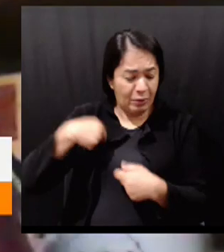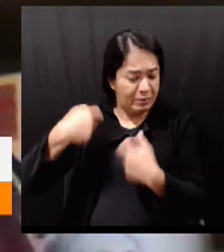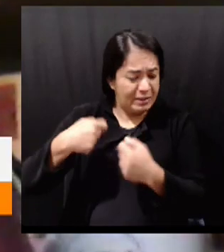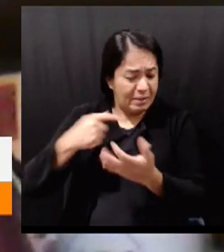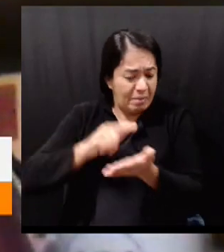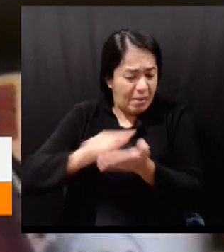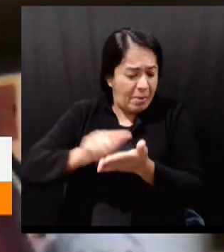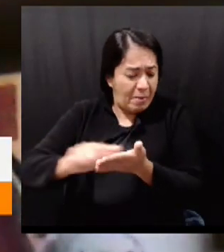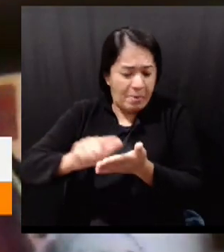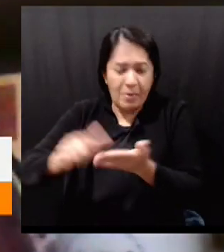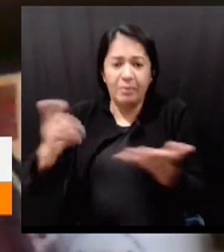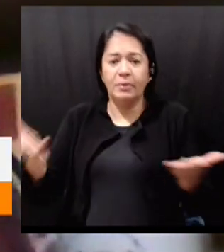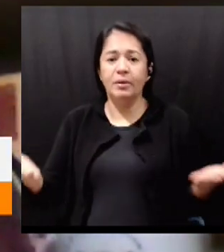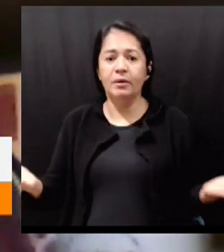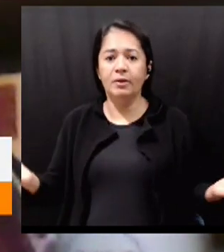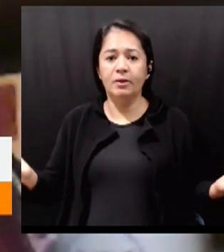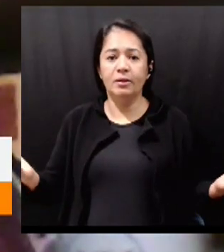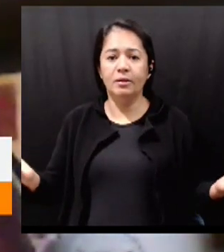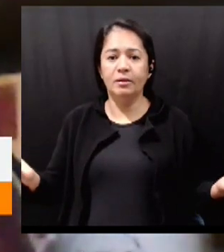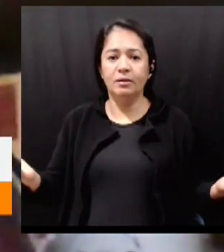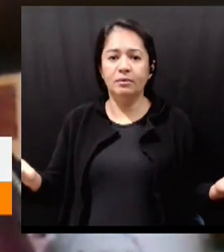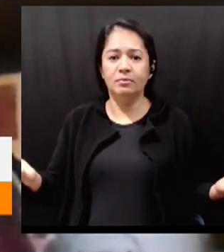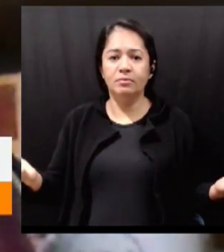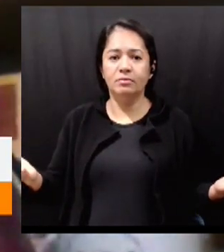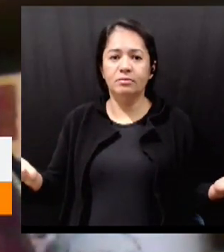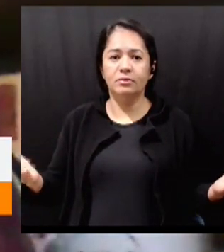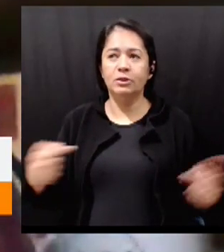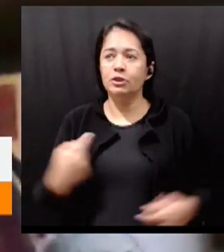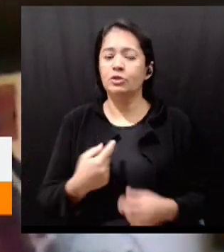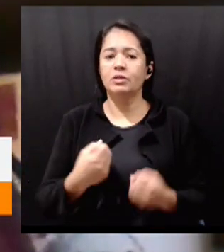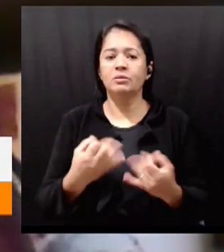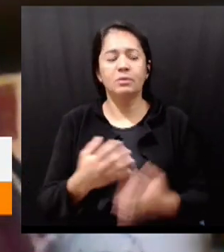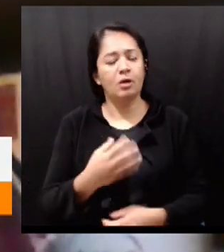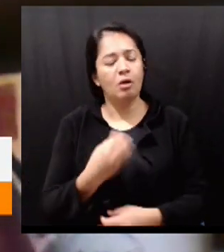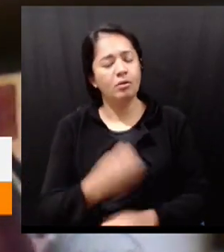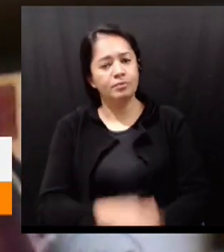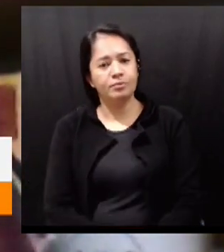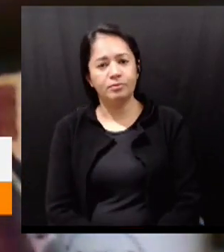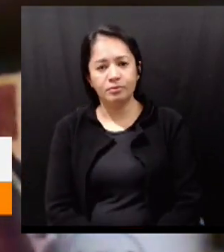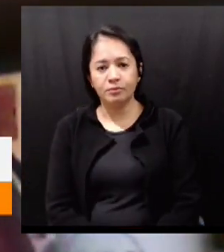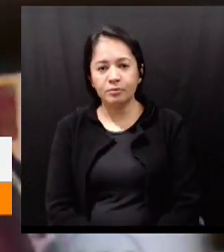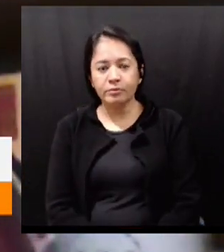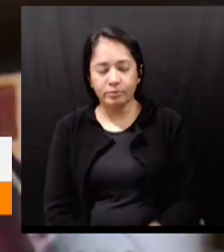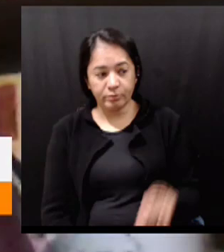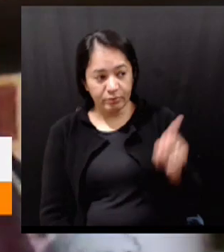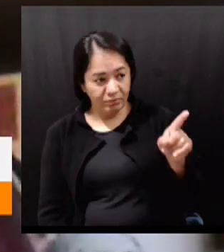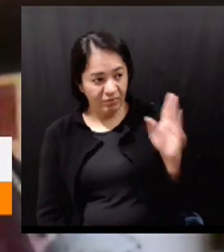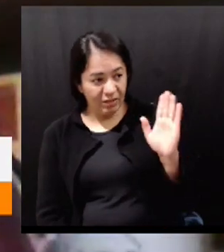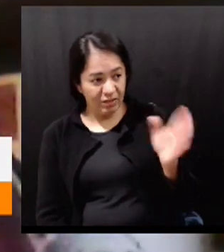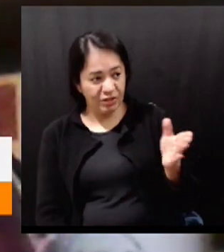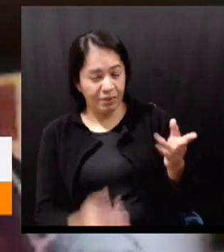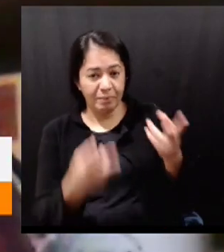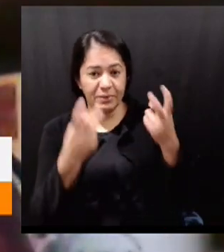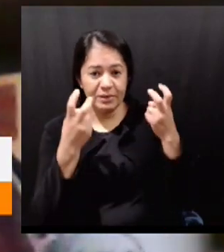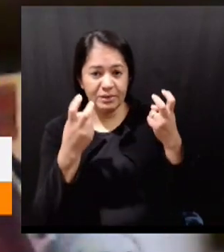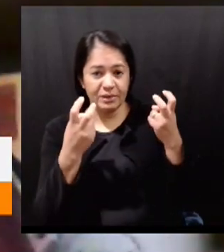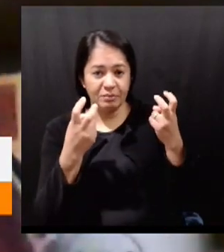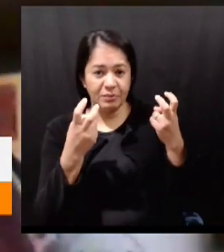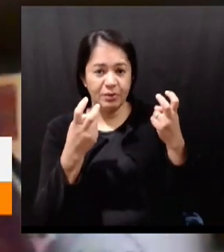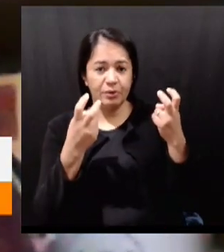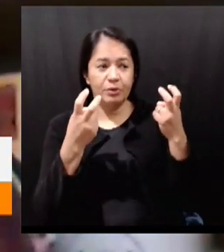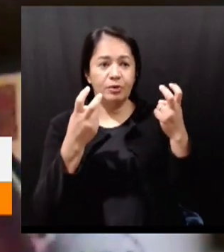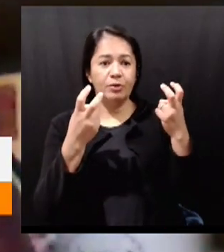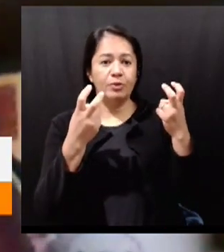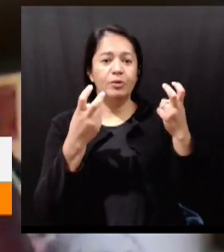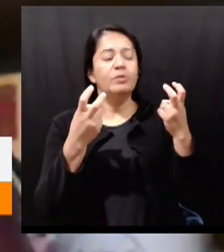né? Aí a gente fala assim, você já percebeu que se